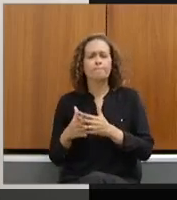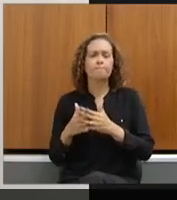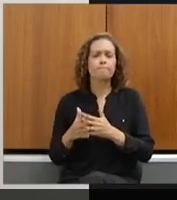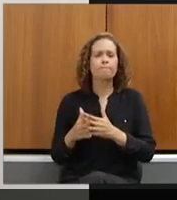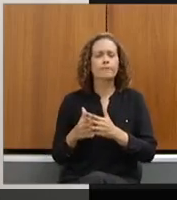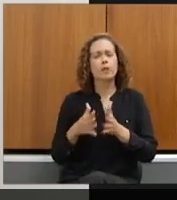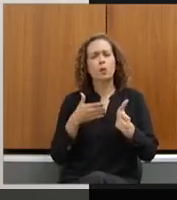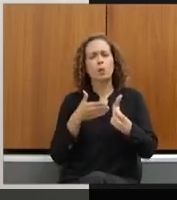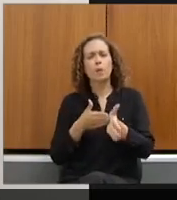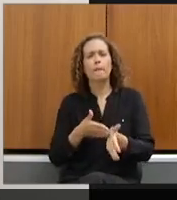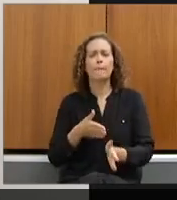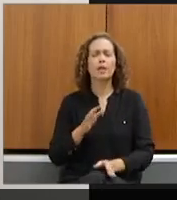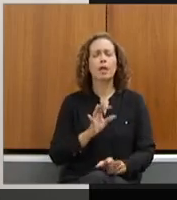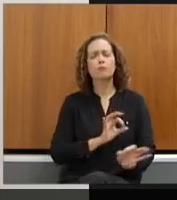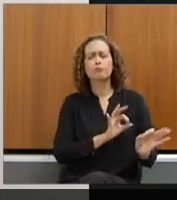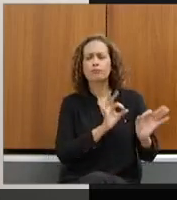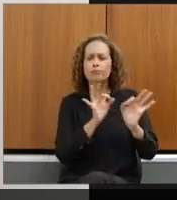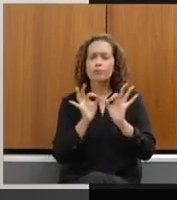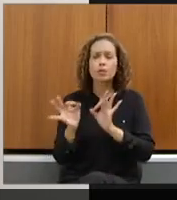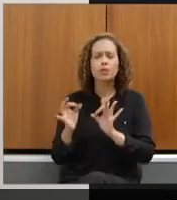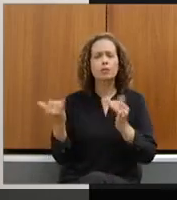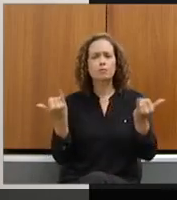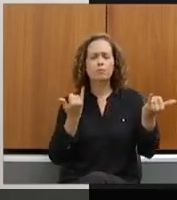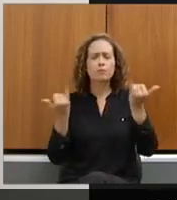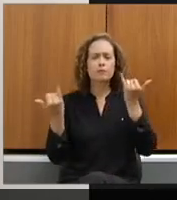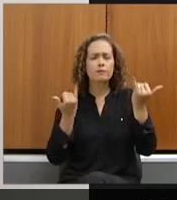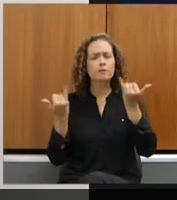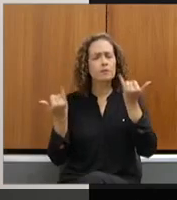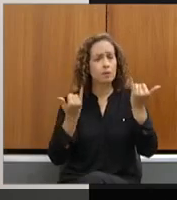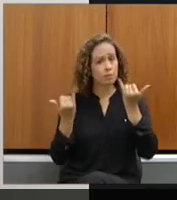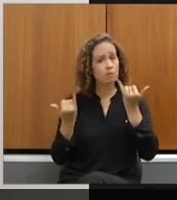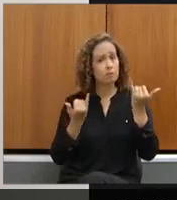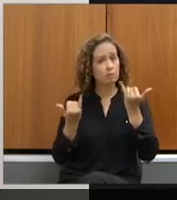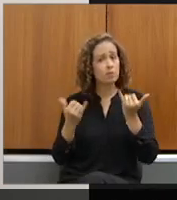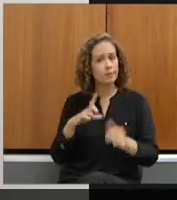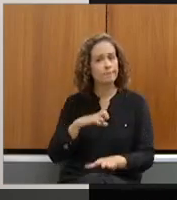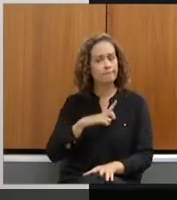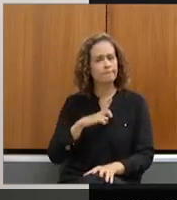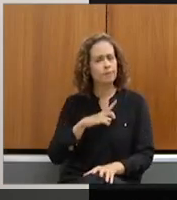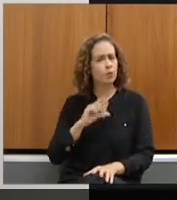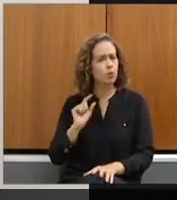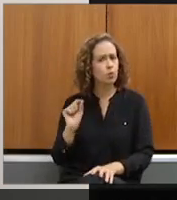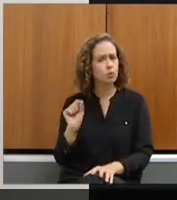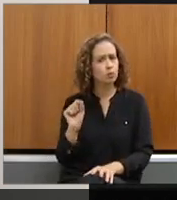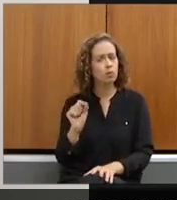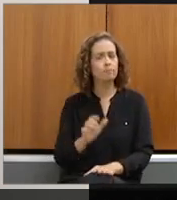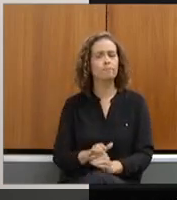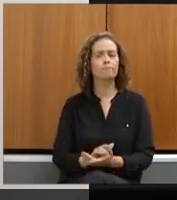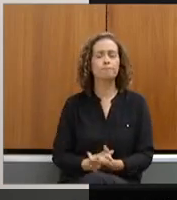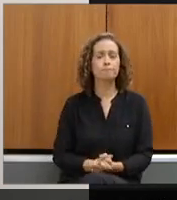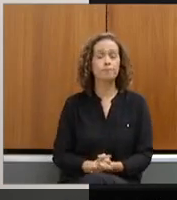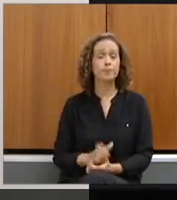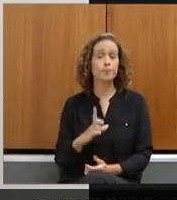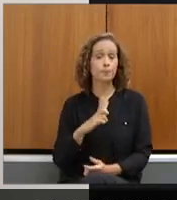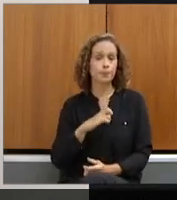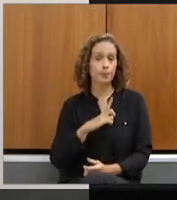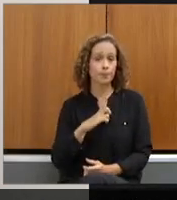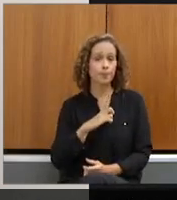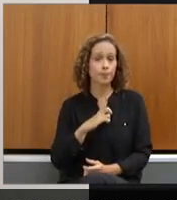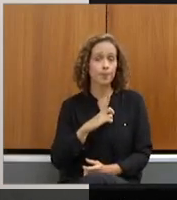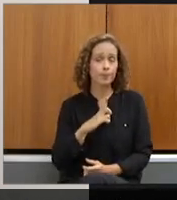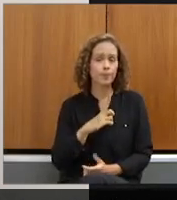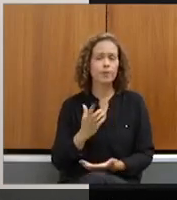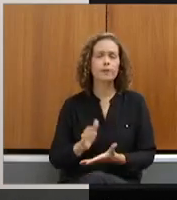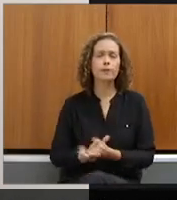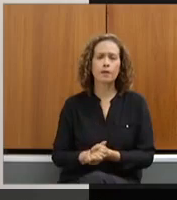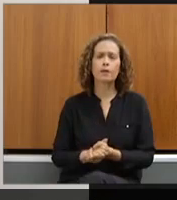pela imprensa é o as informações que tivemos é que houve é o estabelecimento de